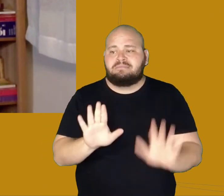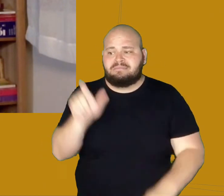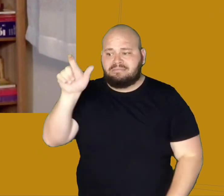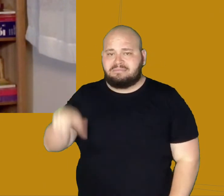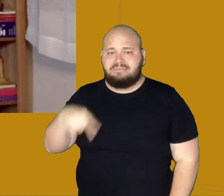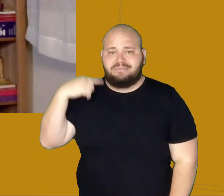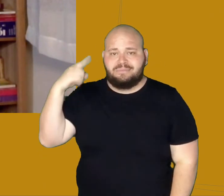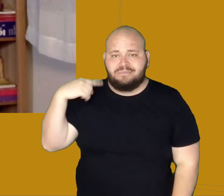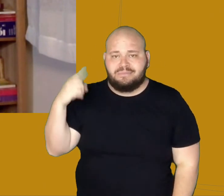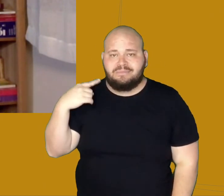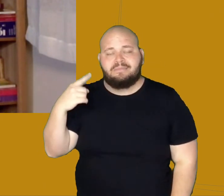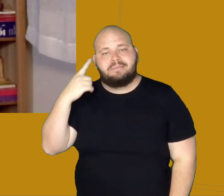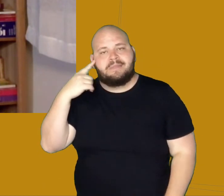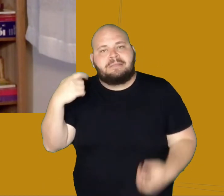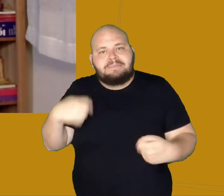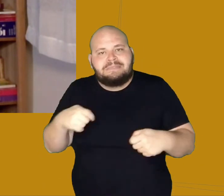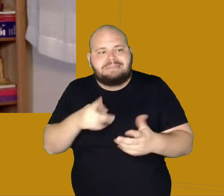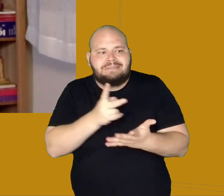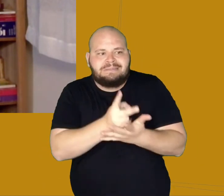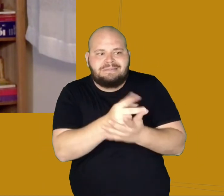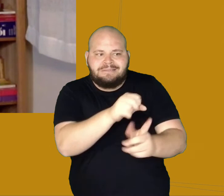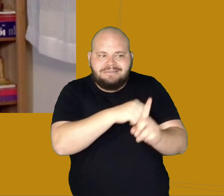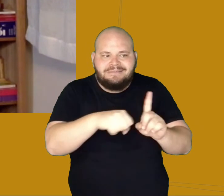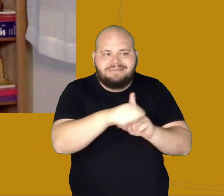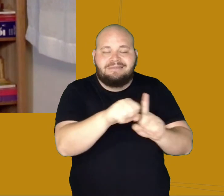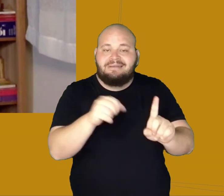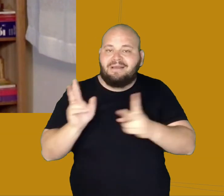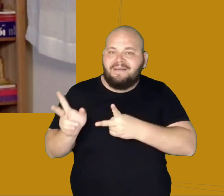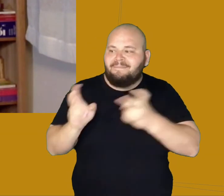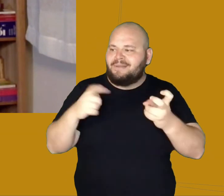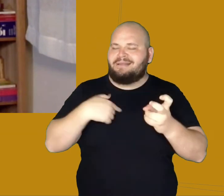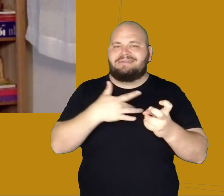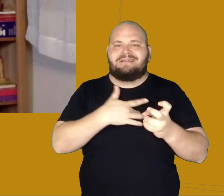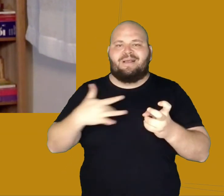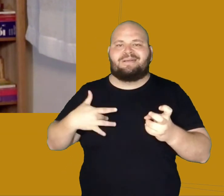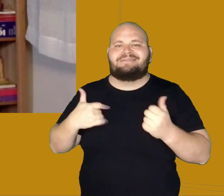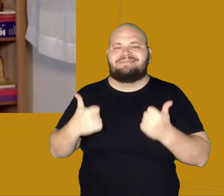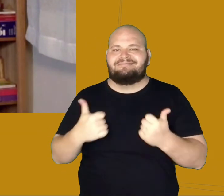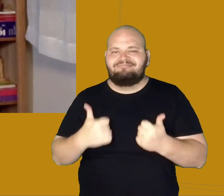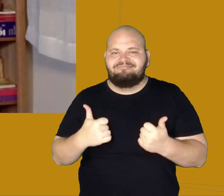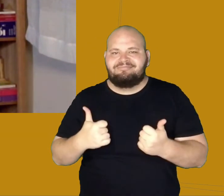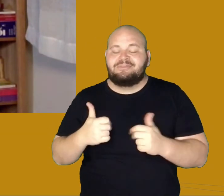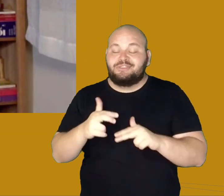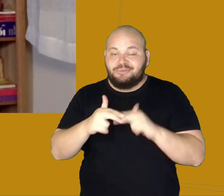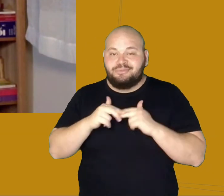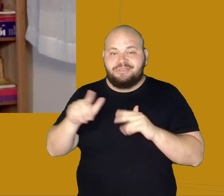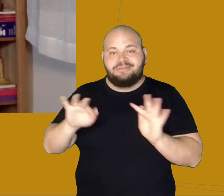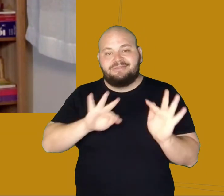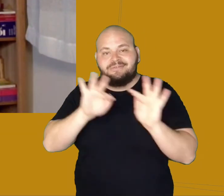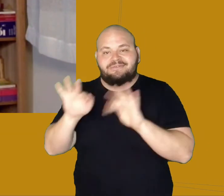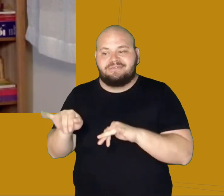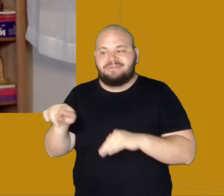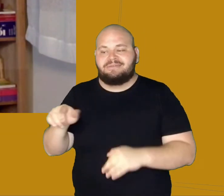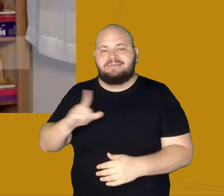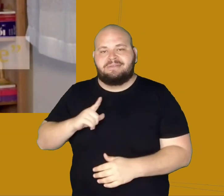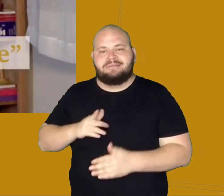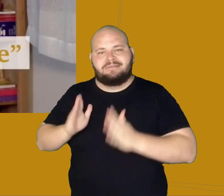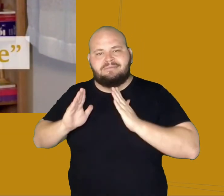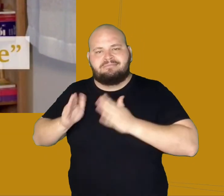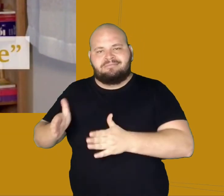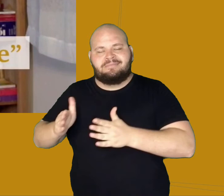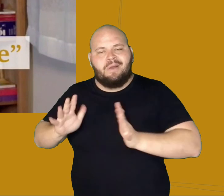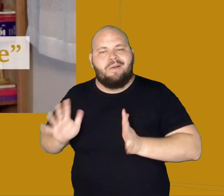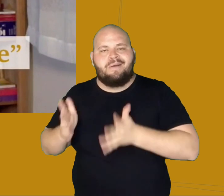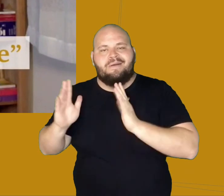louco é necessário para garantir que o restante do povo se perceba como saudável. Por isso, ao final, ele acaba enterrado